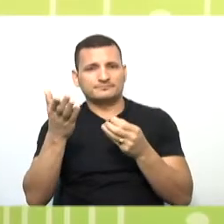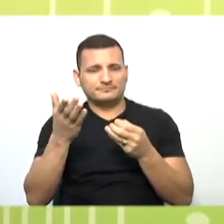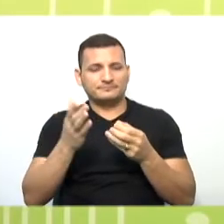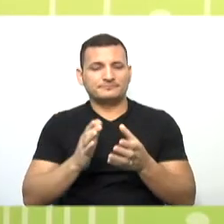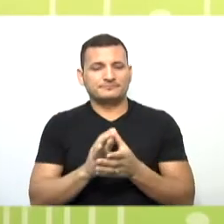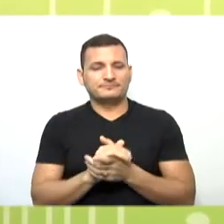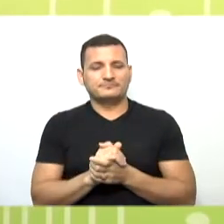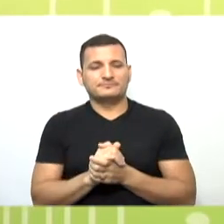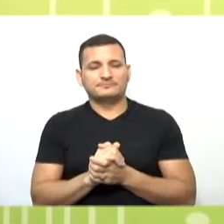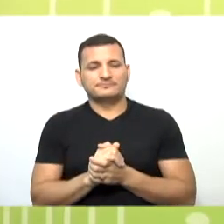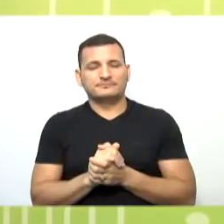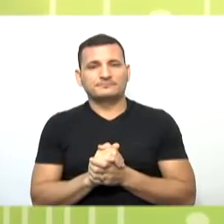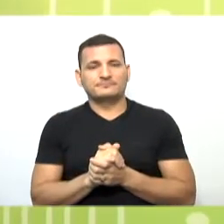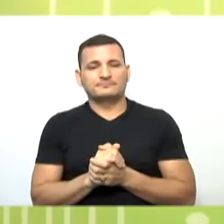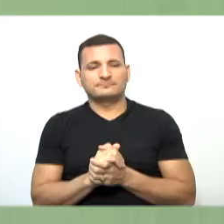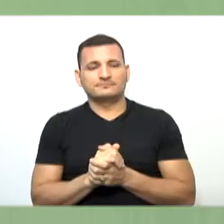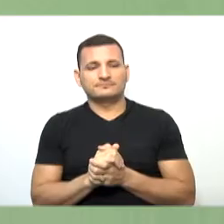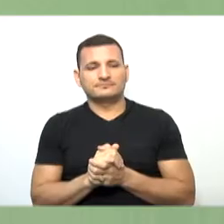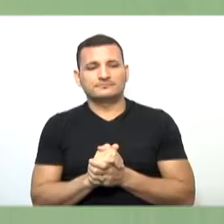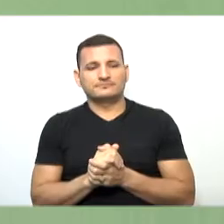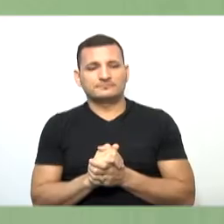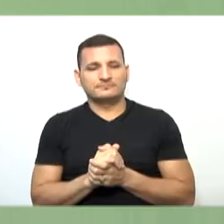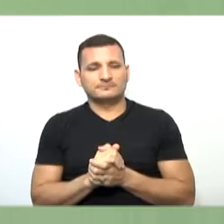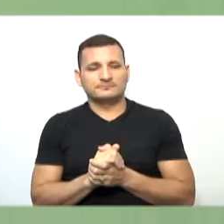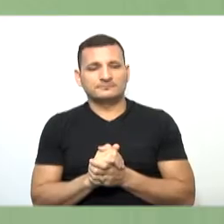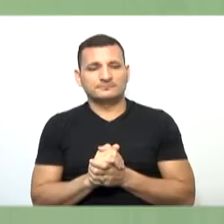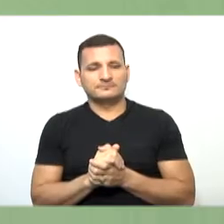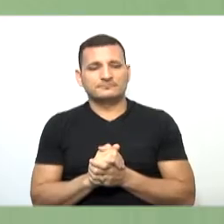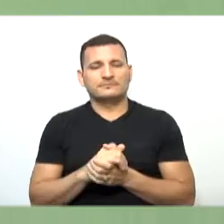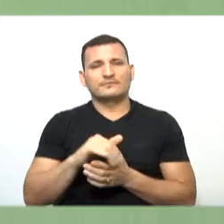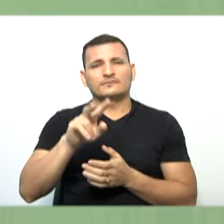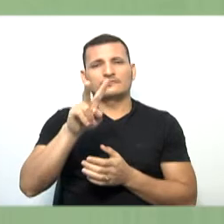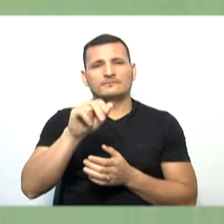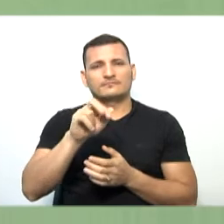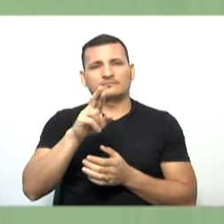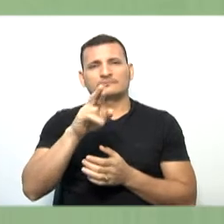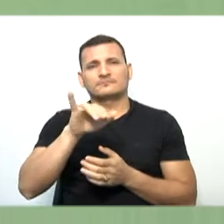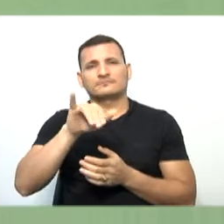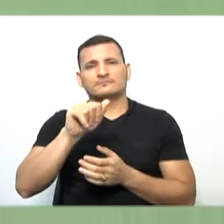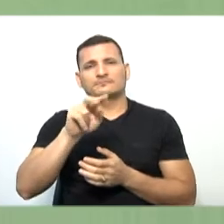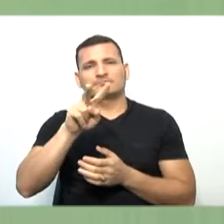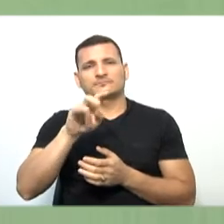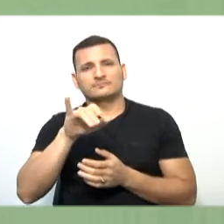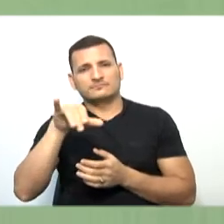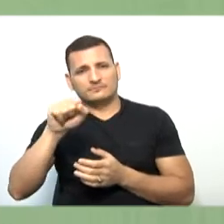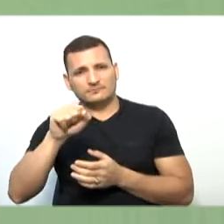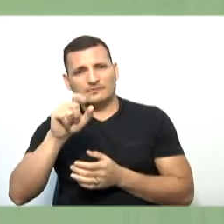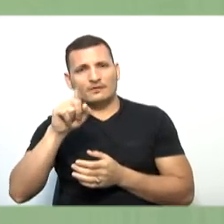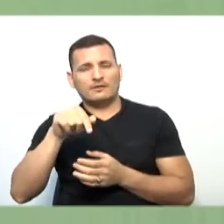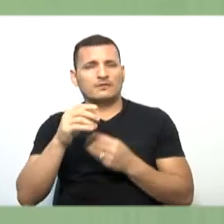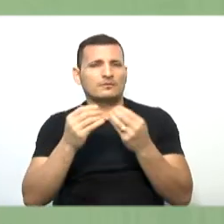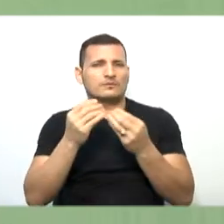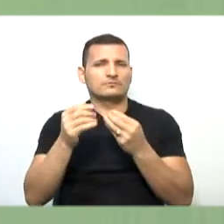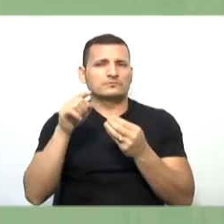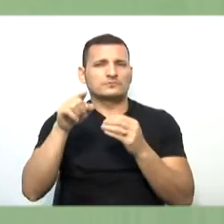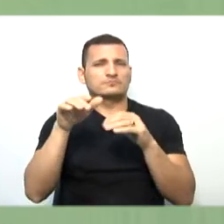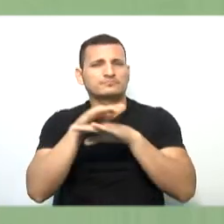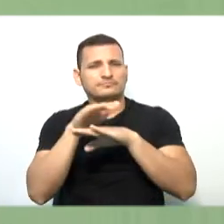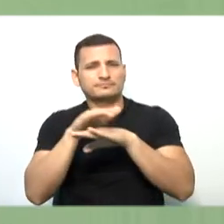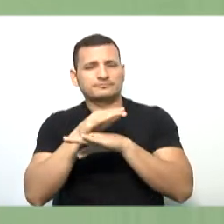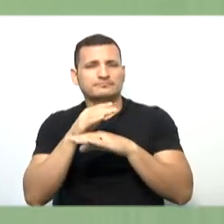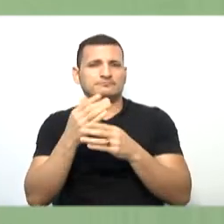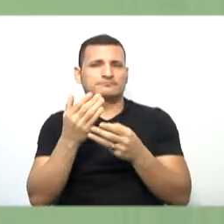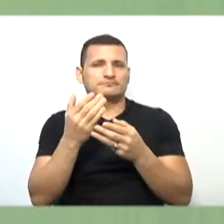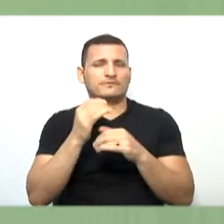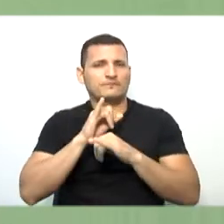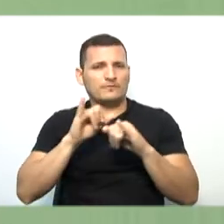certo? Então vamos aqui nos nossos slides, eu vou mostrar aqui, ó, as variáveis. São caixas na qual você armazena